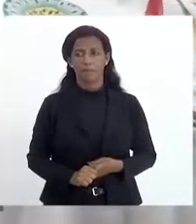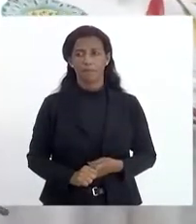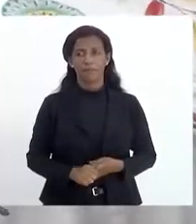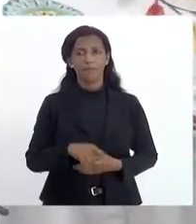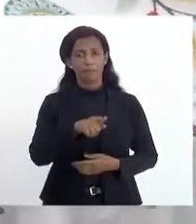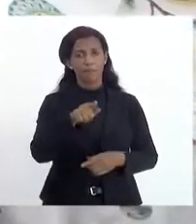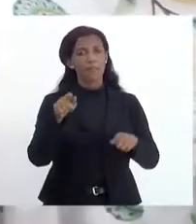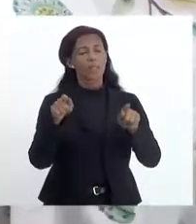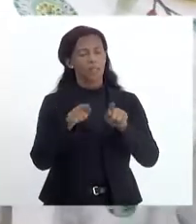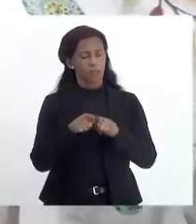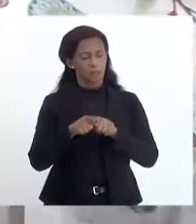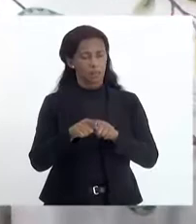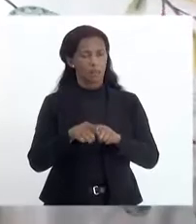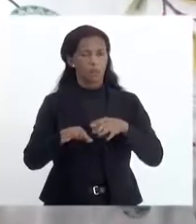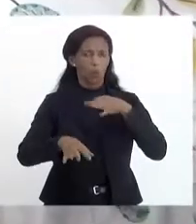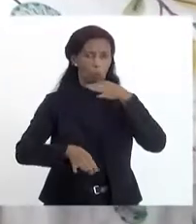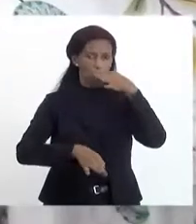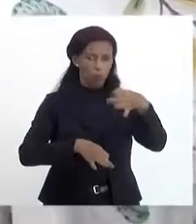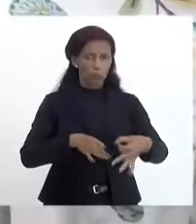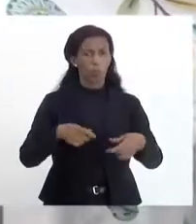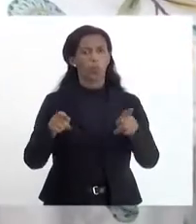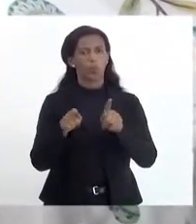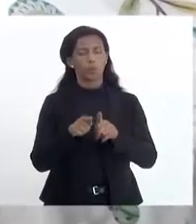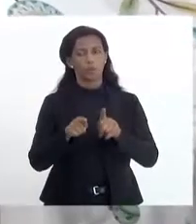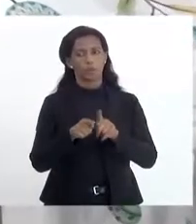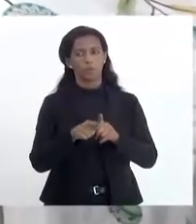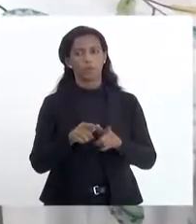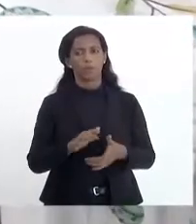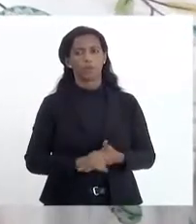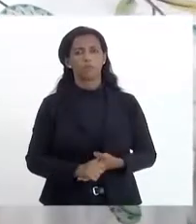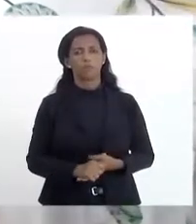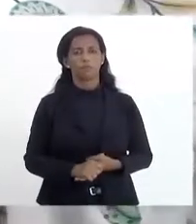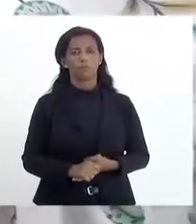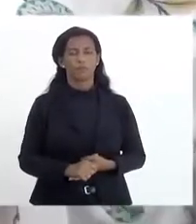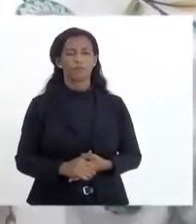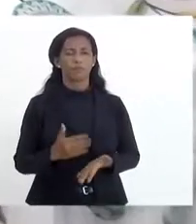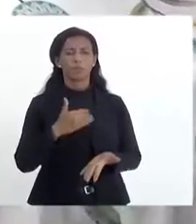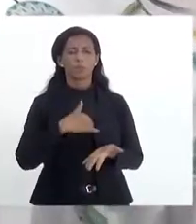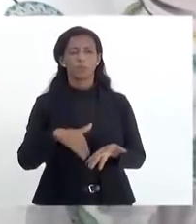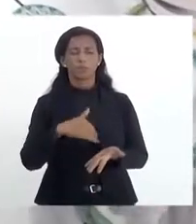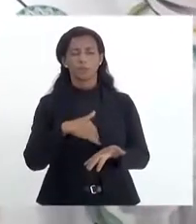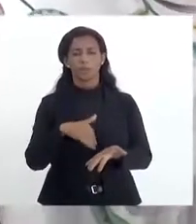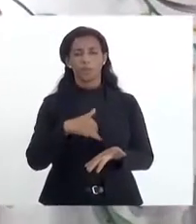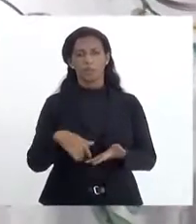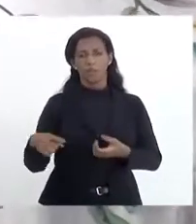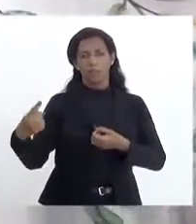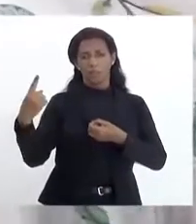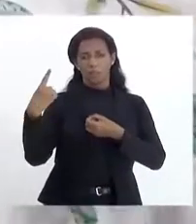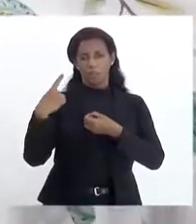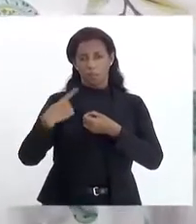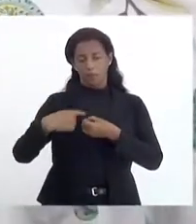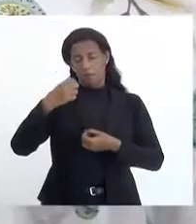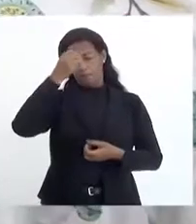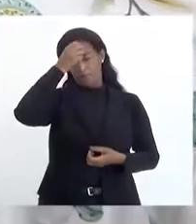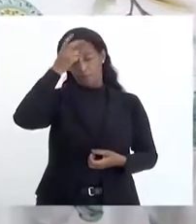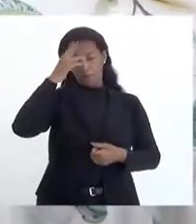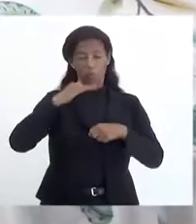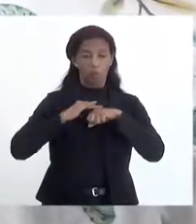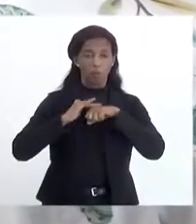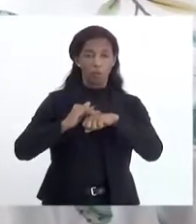ele também sugeriu e acatou, aliás, a minha sugestão, que o secretário municipal converse com os técnicos para que